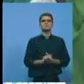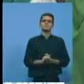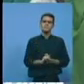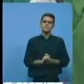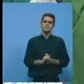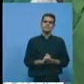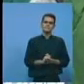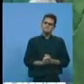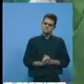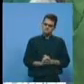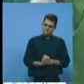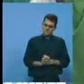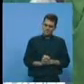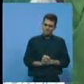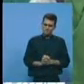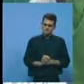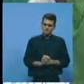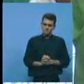mas principalmente